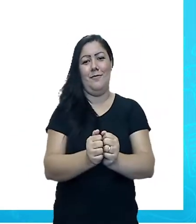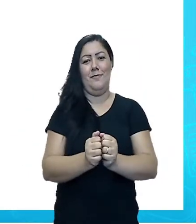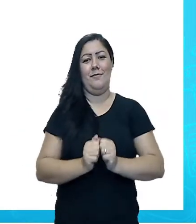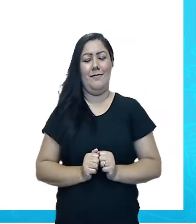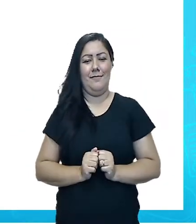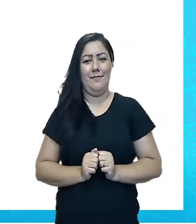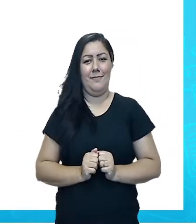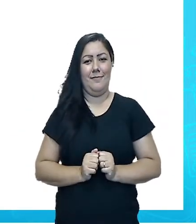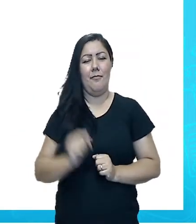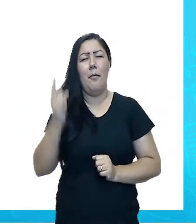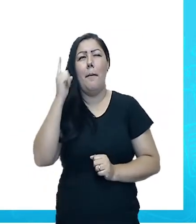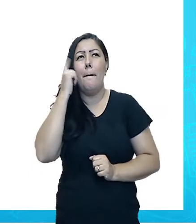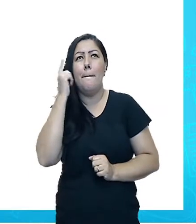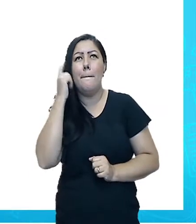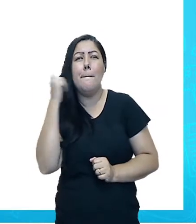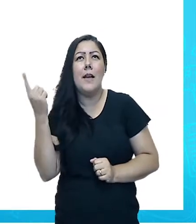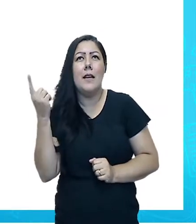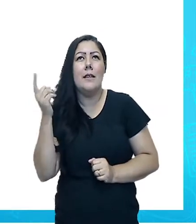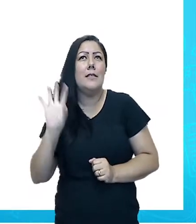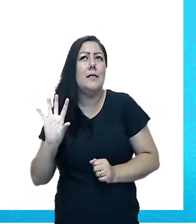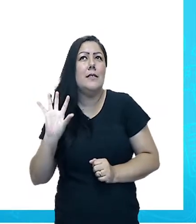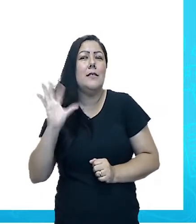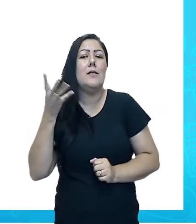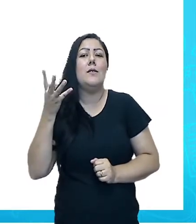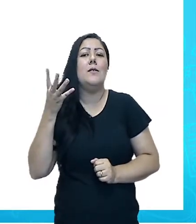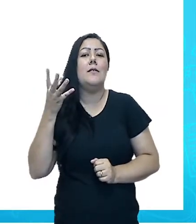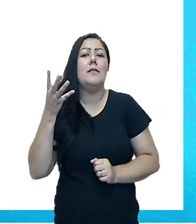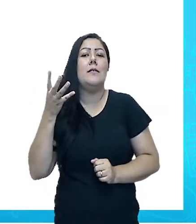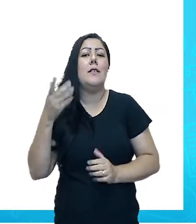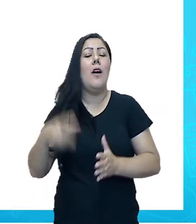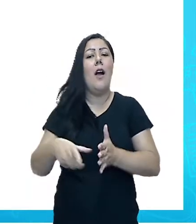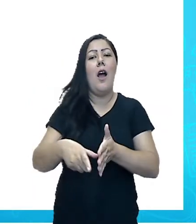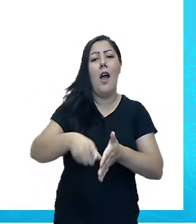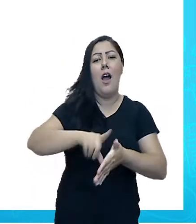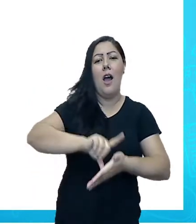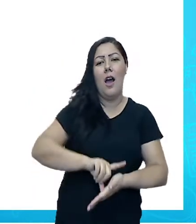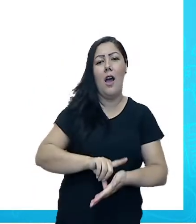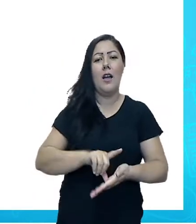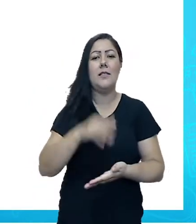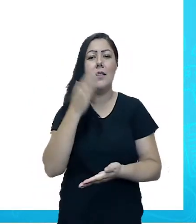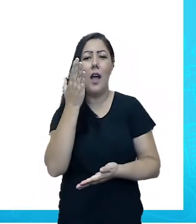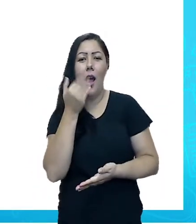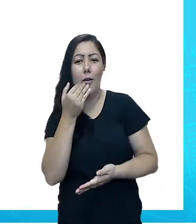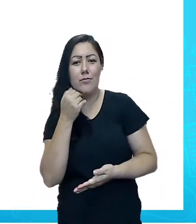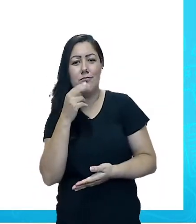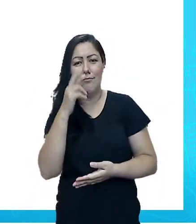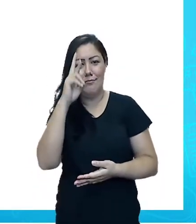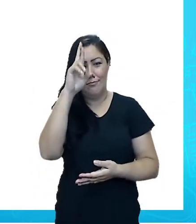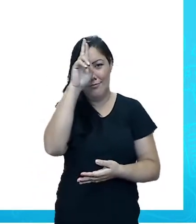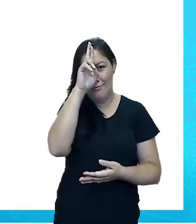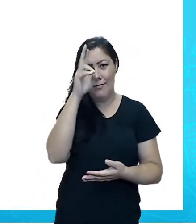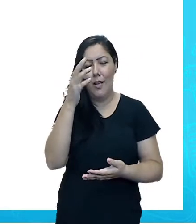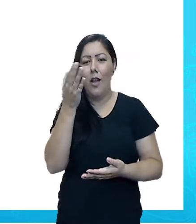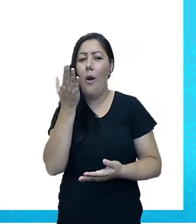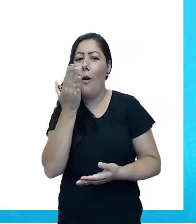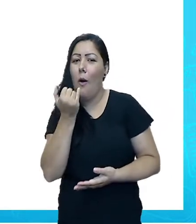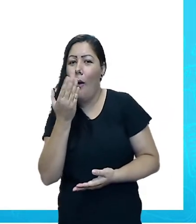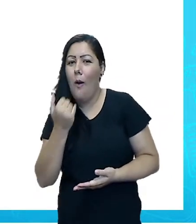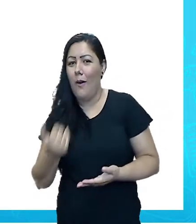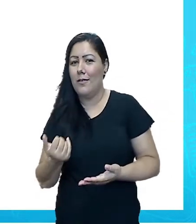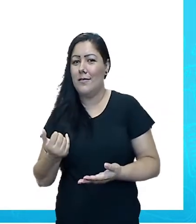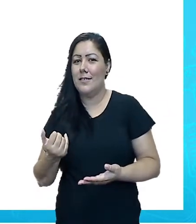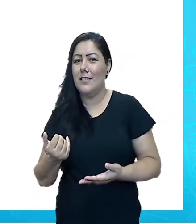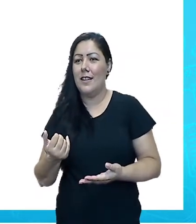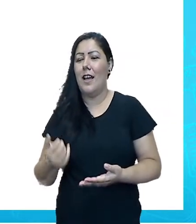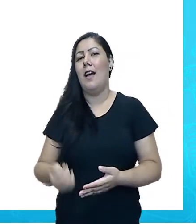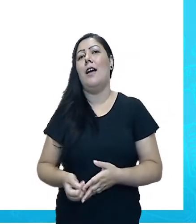Pensa aquele momento um pouquinho antes do recreio ou do almoço, que você passava pela cantina.